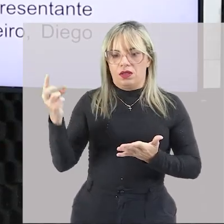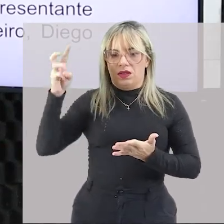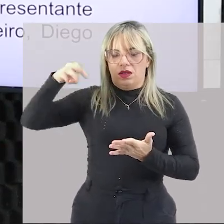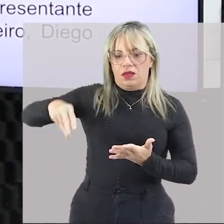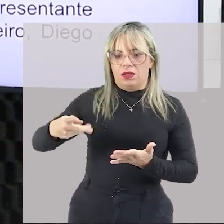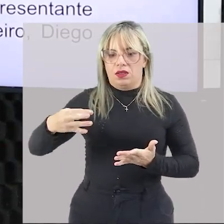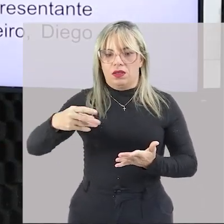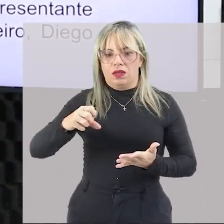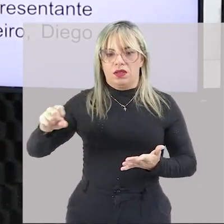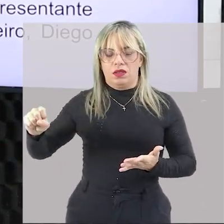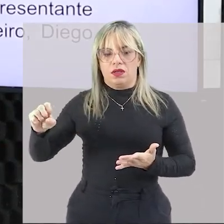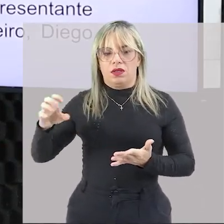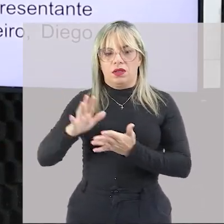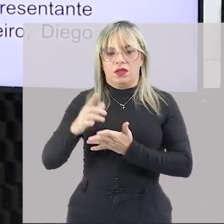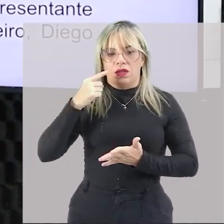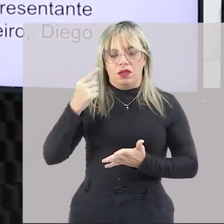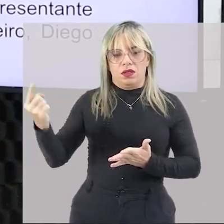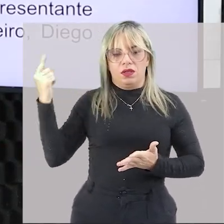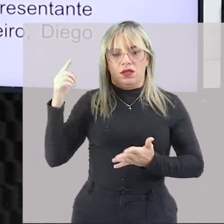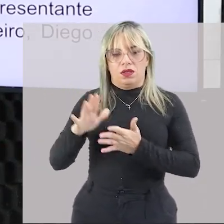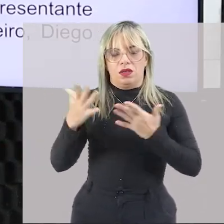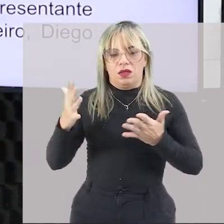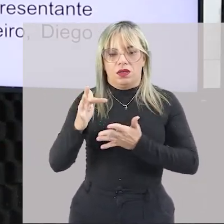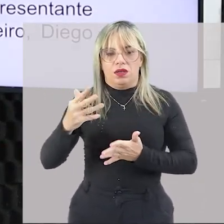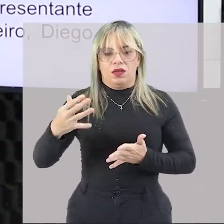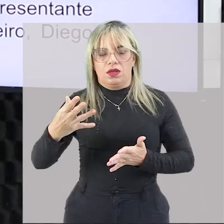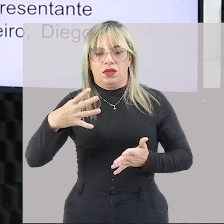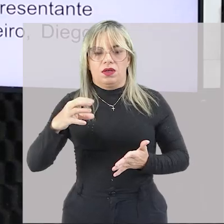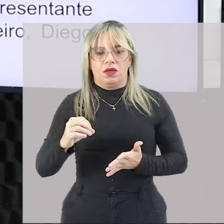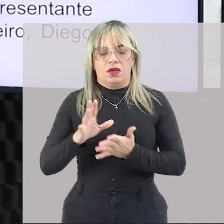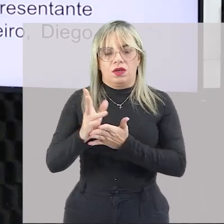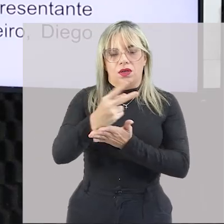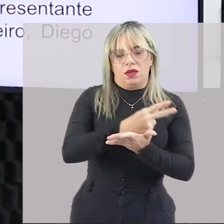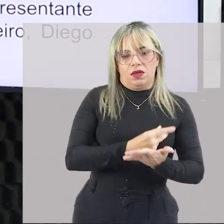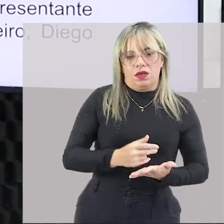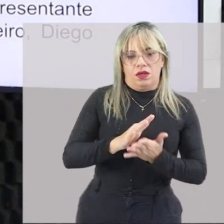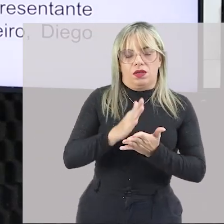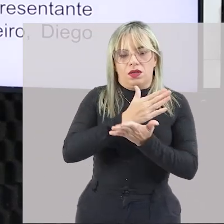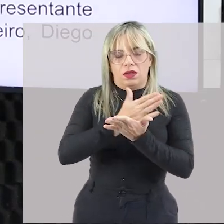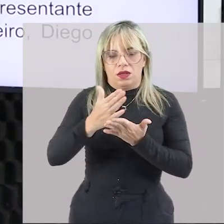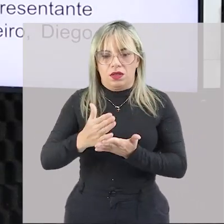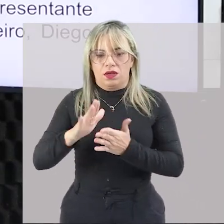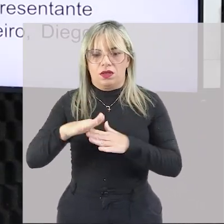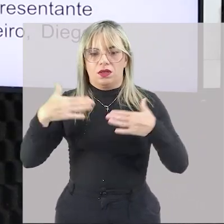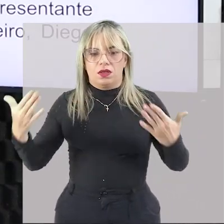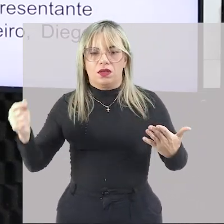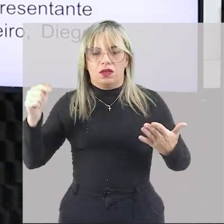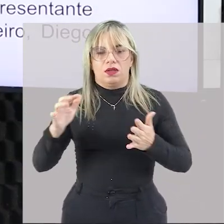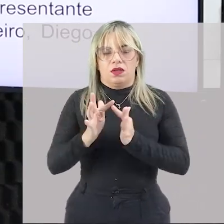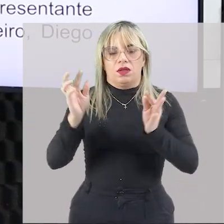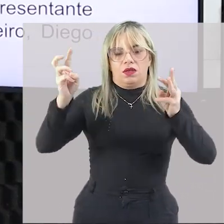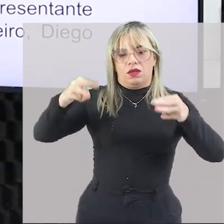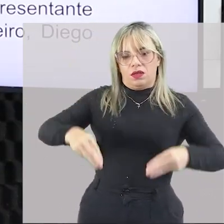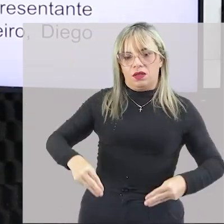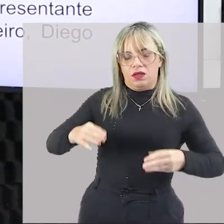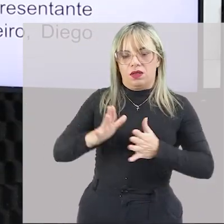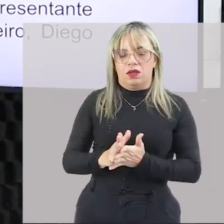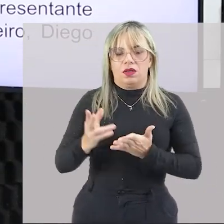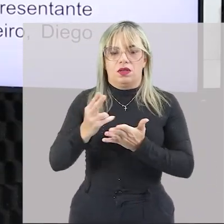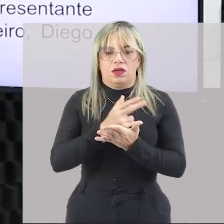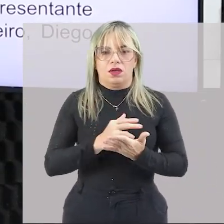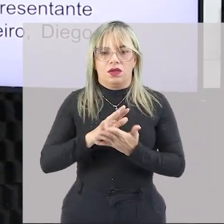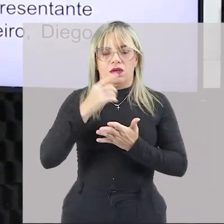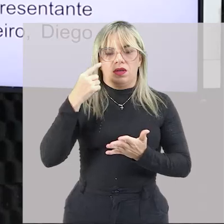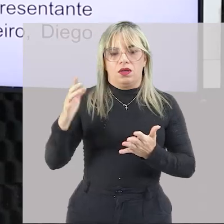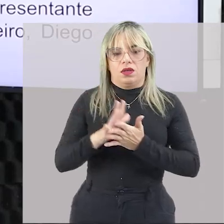Matisse é fauvismo, é colorida. Nesse caso é só o desenho. E ele estava em fase inicial. Então, quando ele finaliza uma obra dessa, é